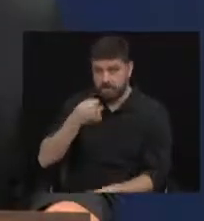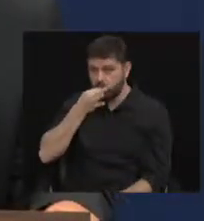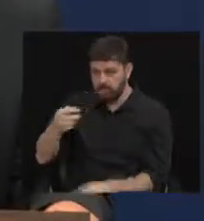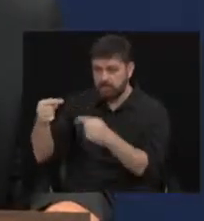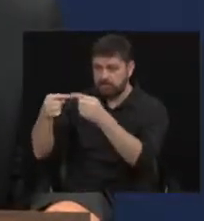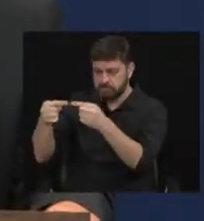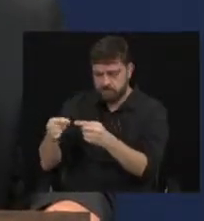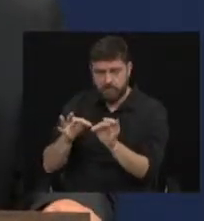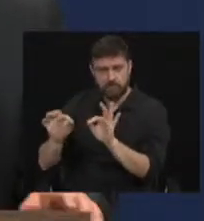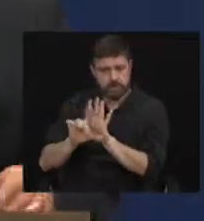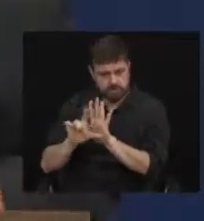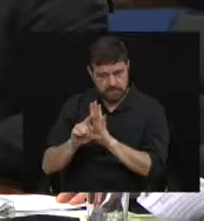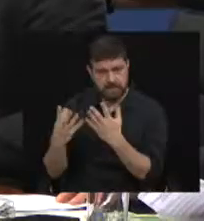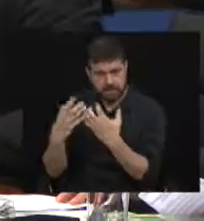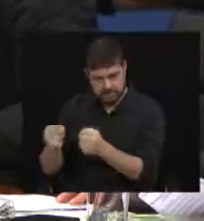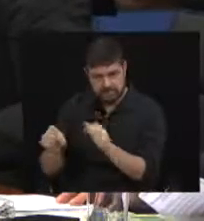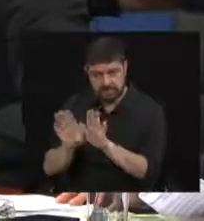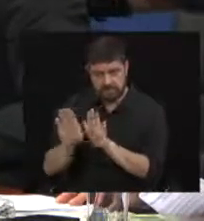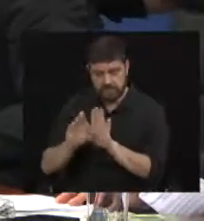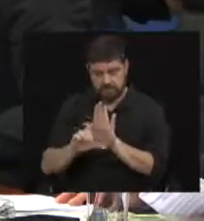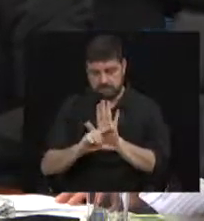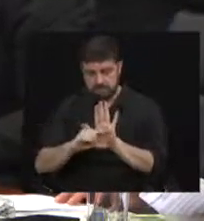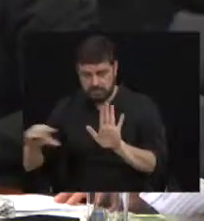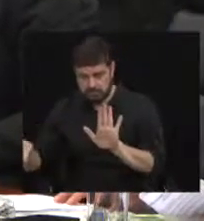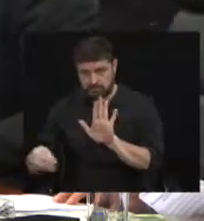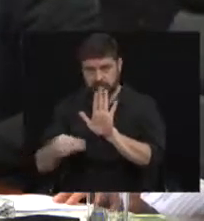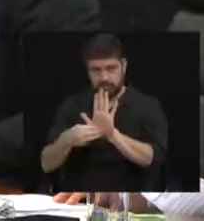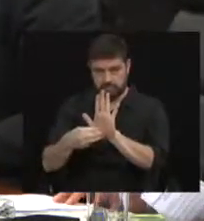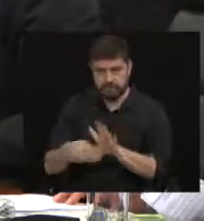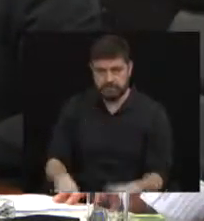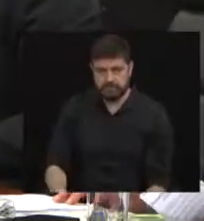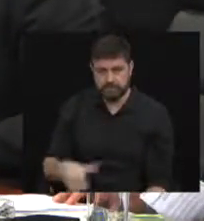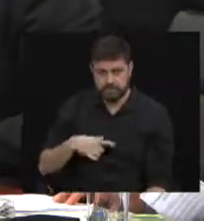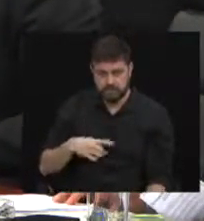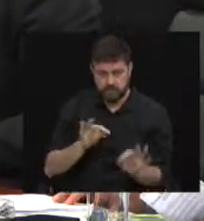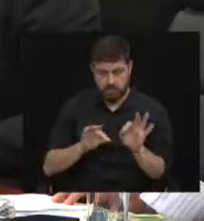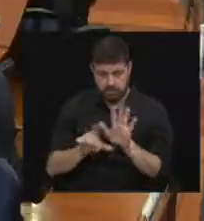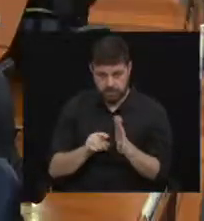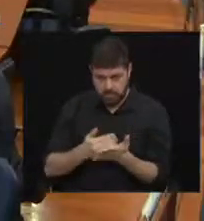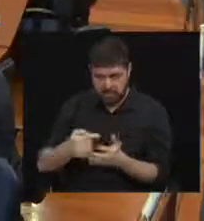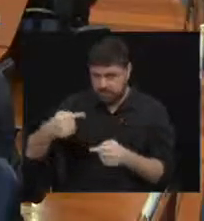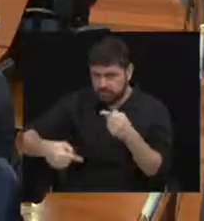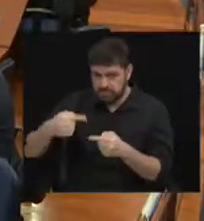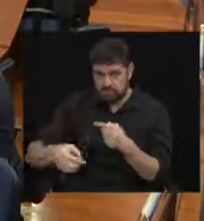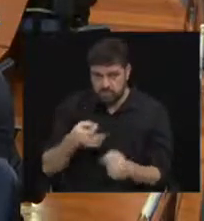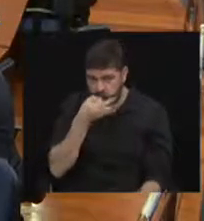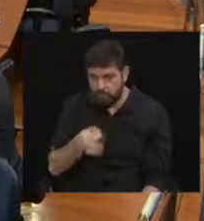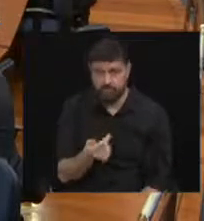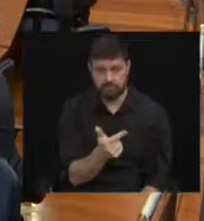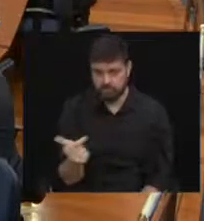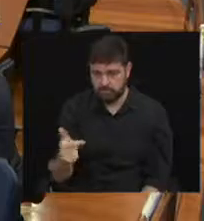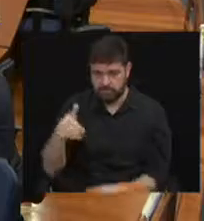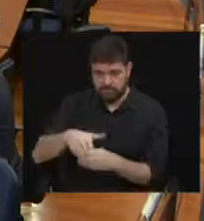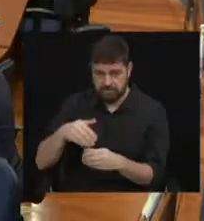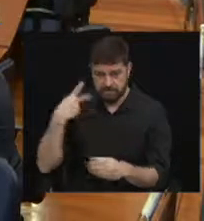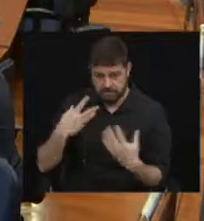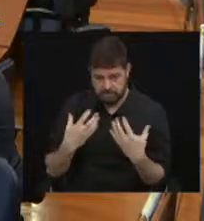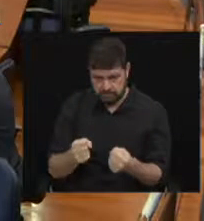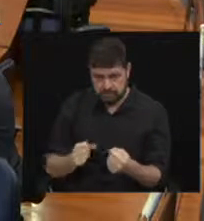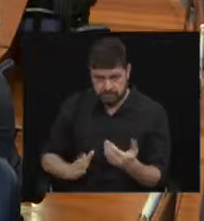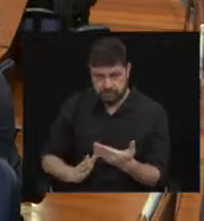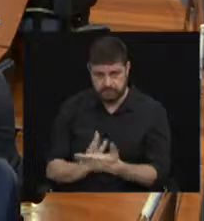Constituição e Legalidade, vereador Zé Carlos, para dar parecer o projeto e a emenda. Senhor presidente, a comissão tem condições de